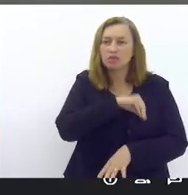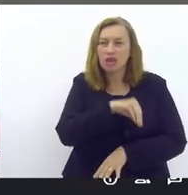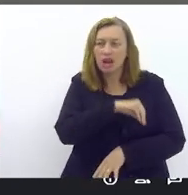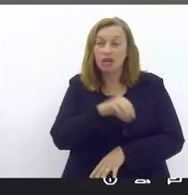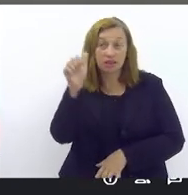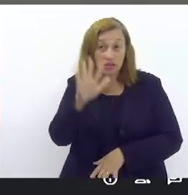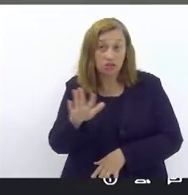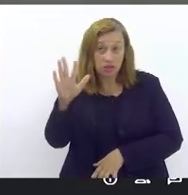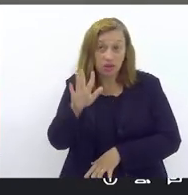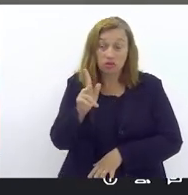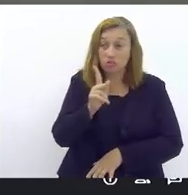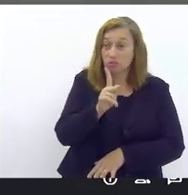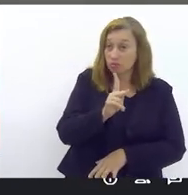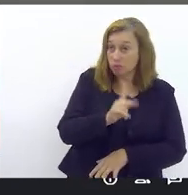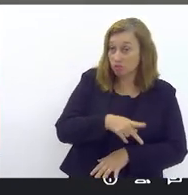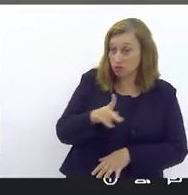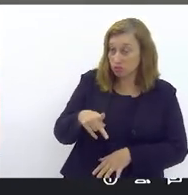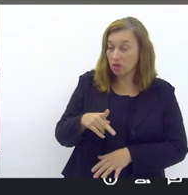nacional,